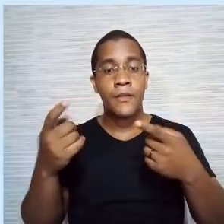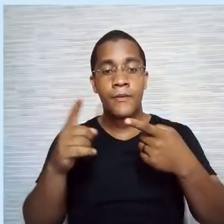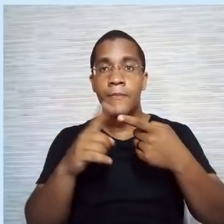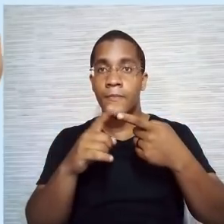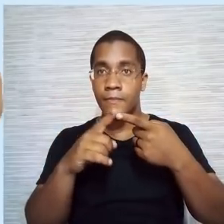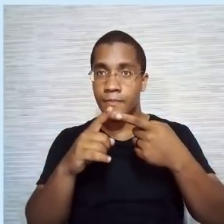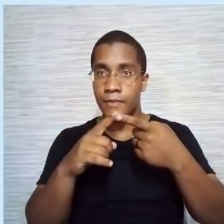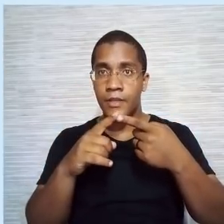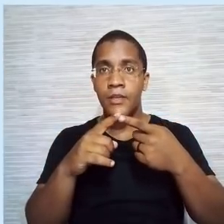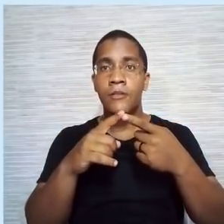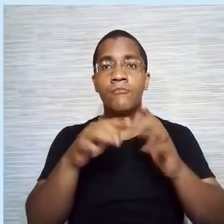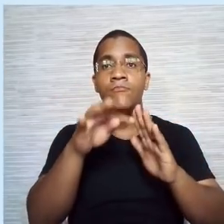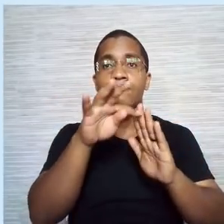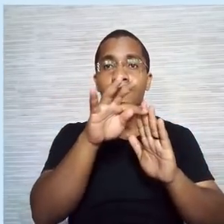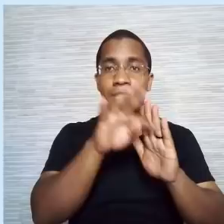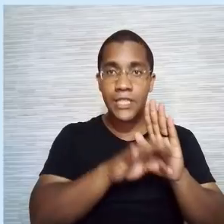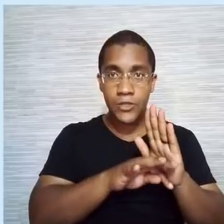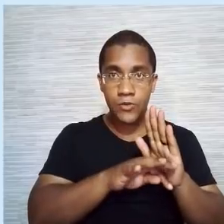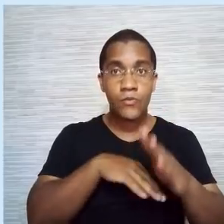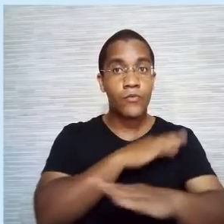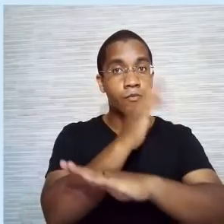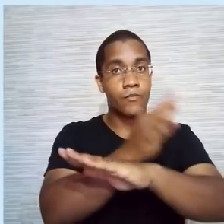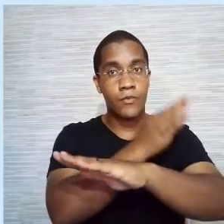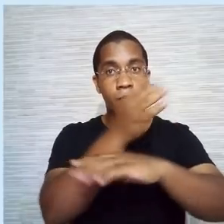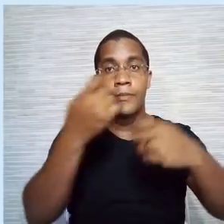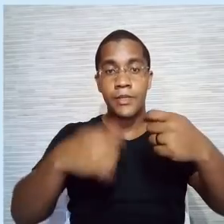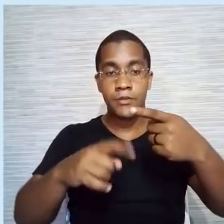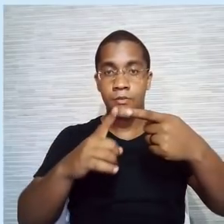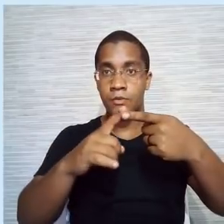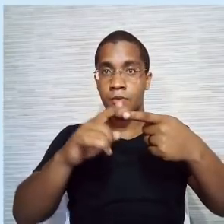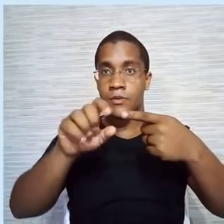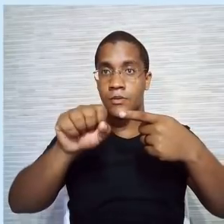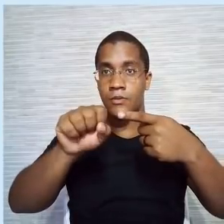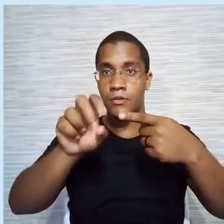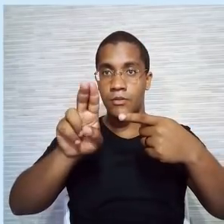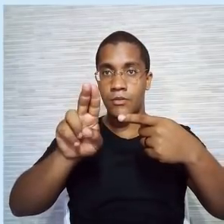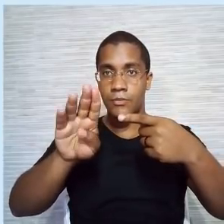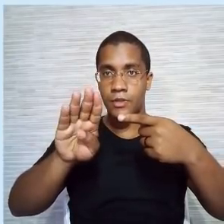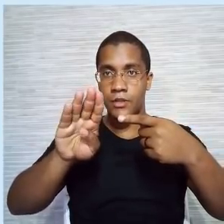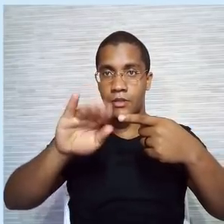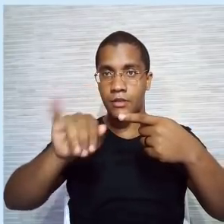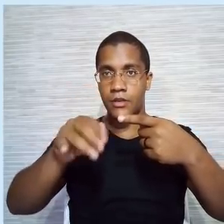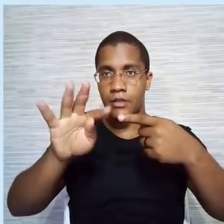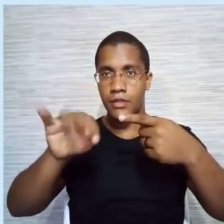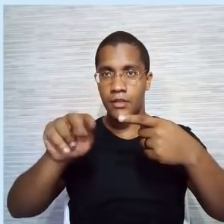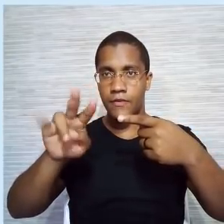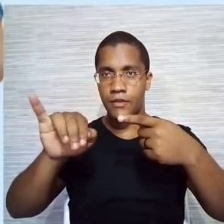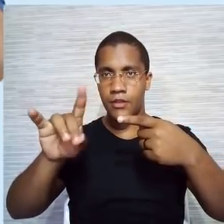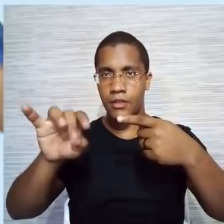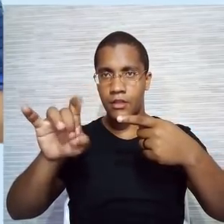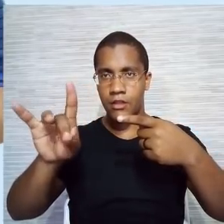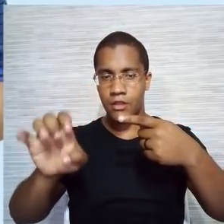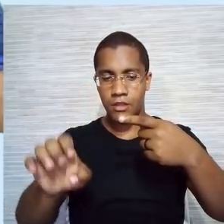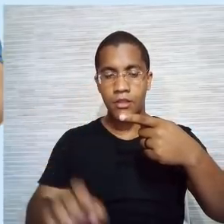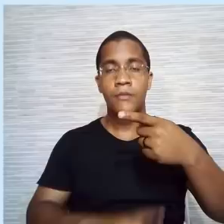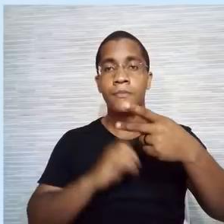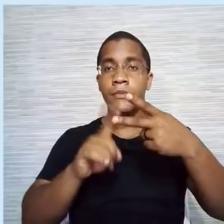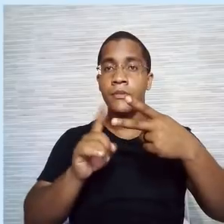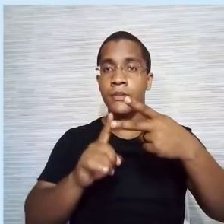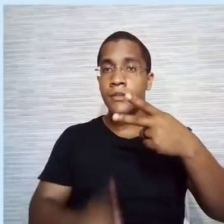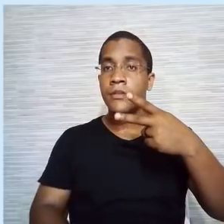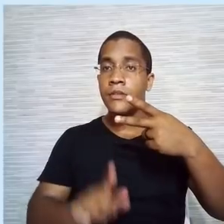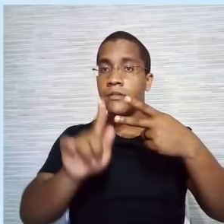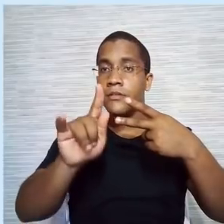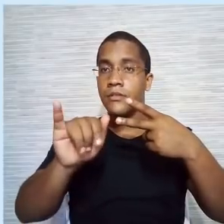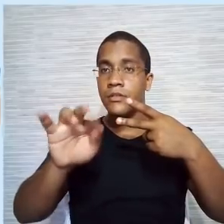devemos evitar em gêneros mais formais a subjetividade e o uso de gírias, certo? Em síntese, toda